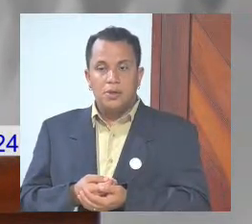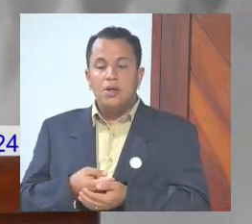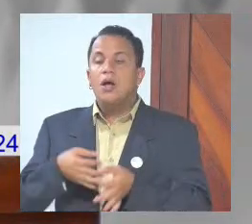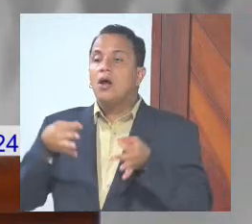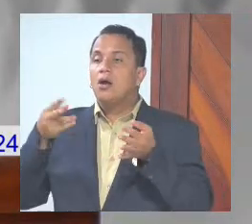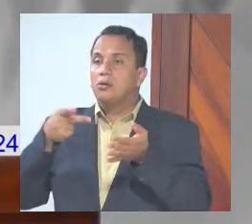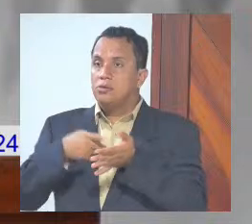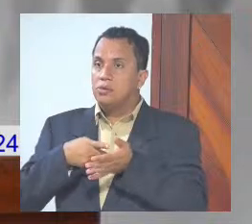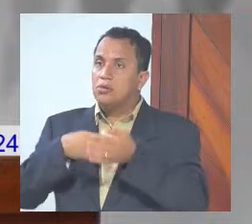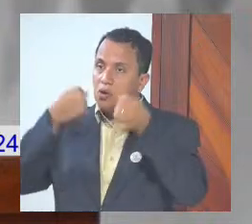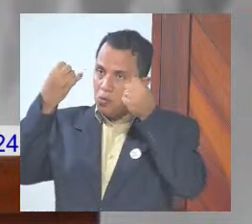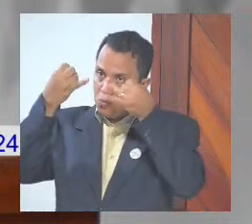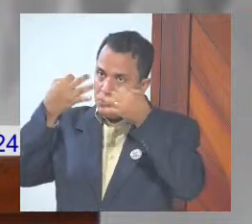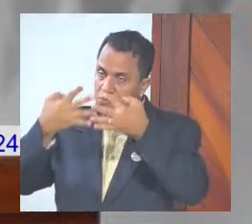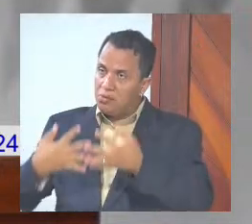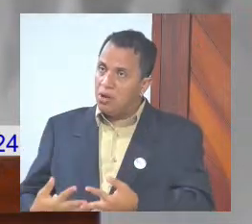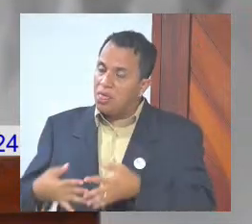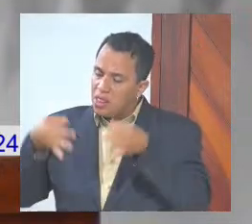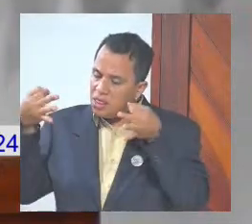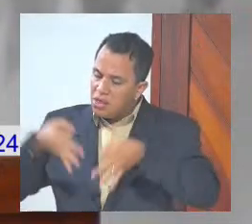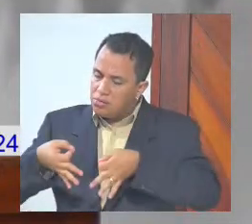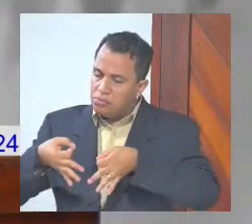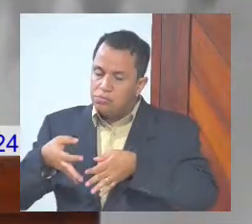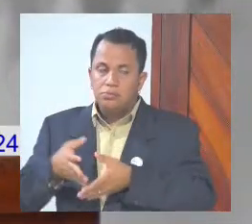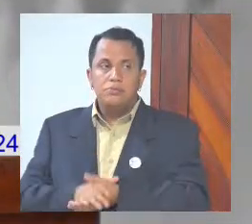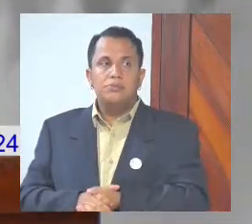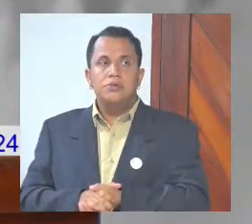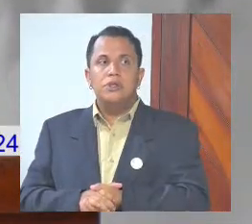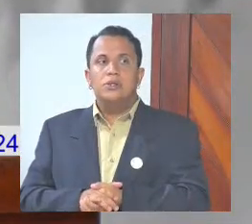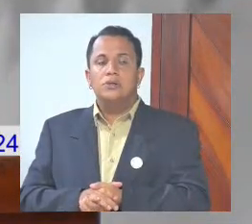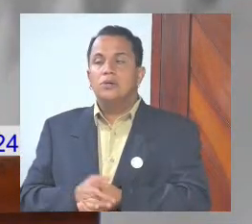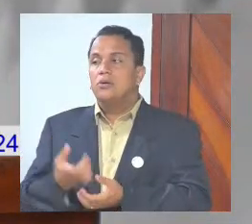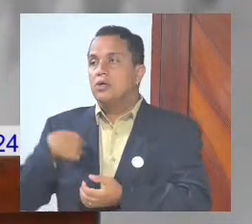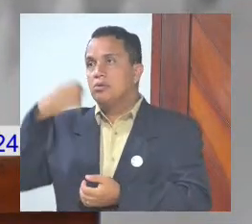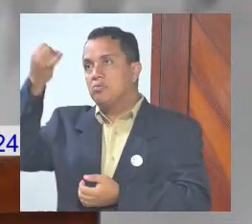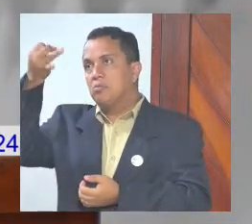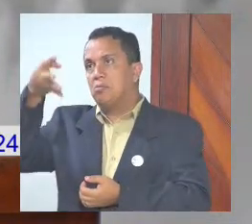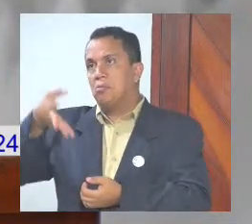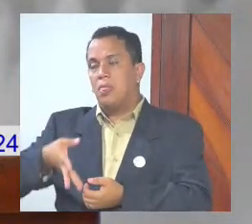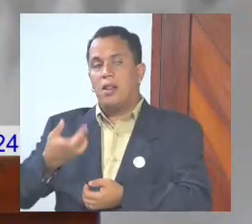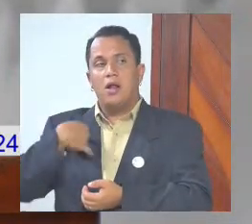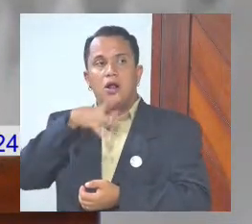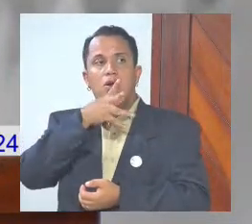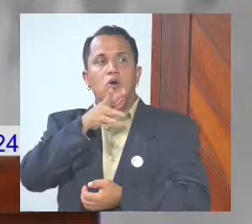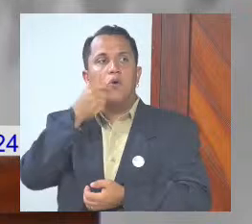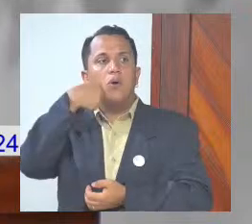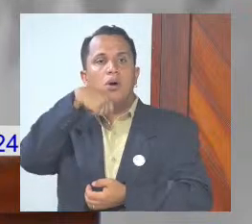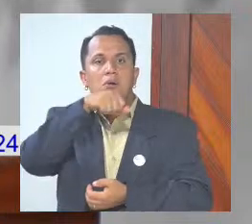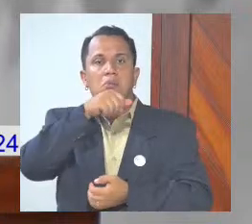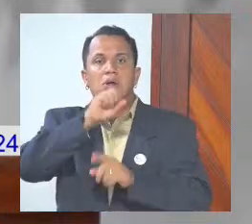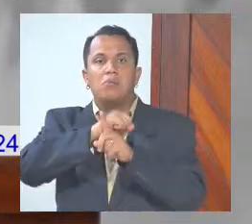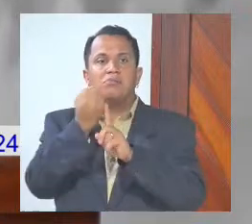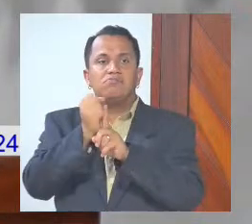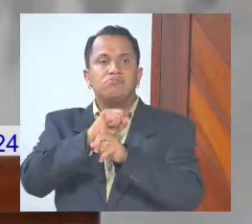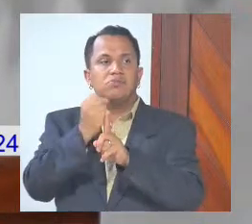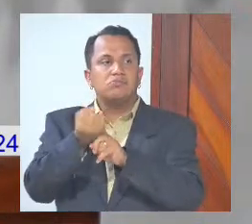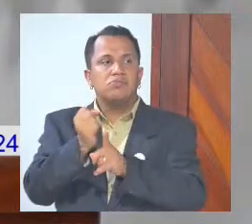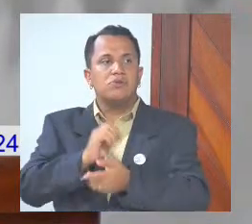realmente dê uma explicação convincente. Dê uma explicação convincente para os pais, para a